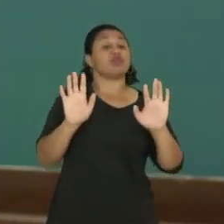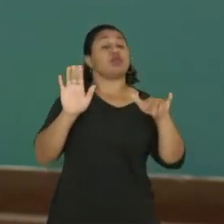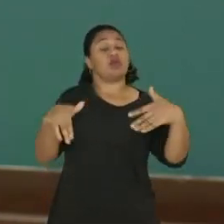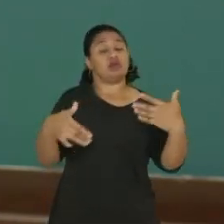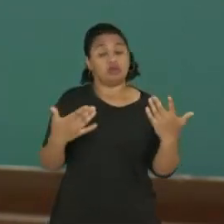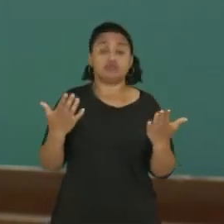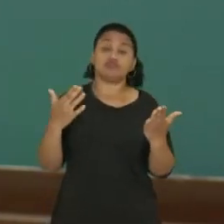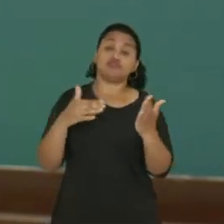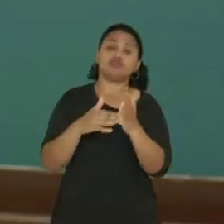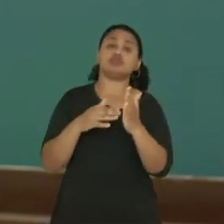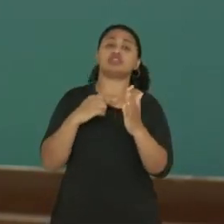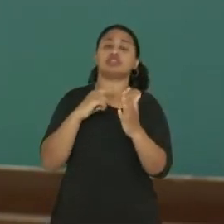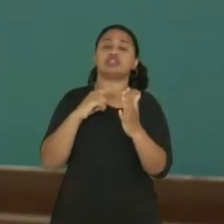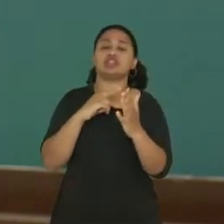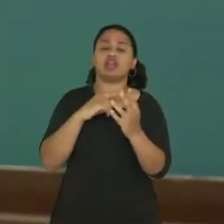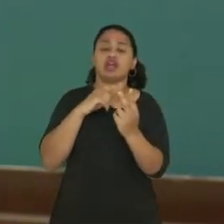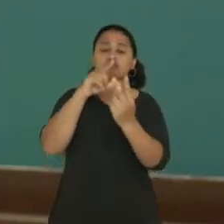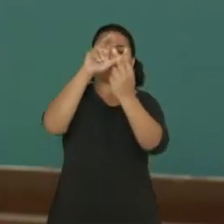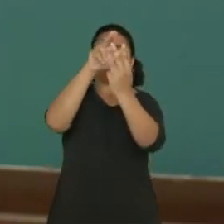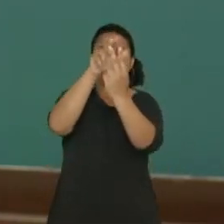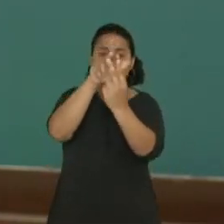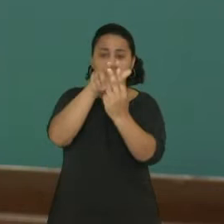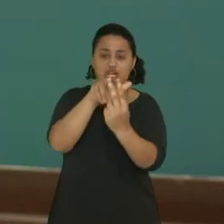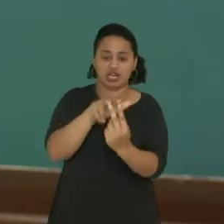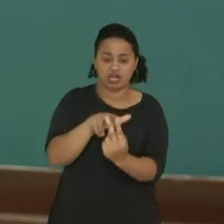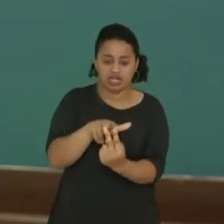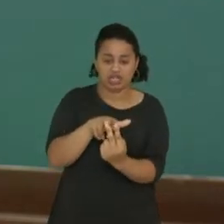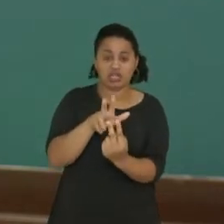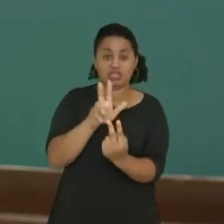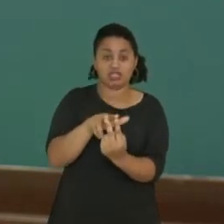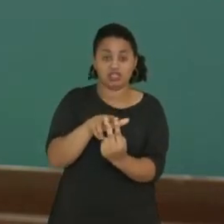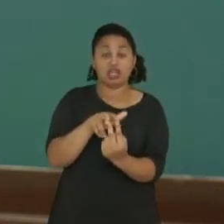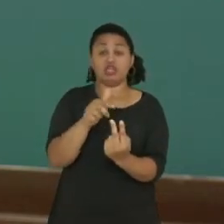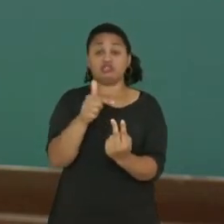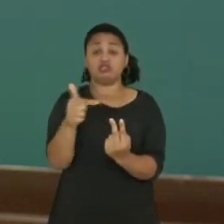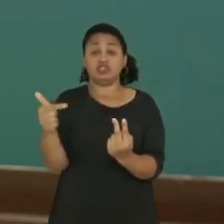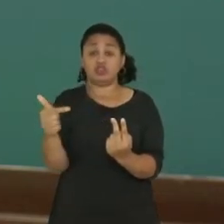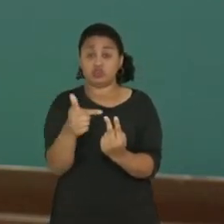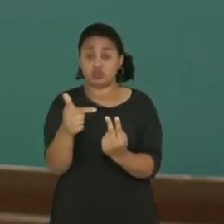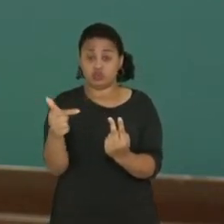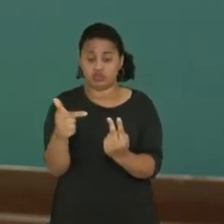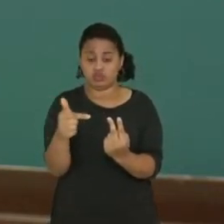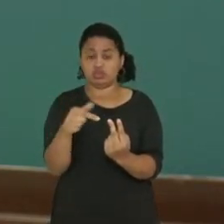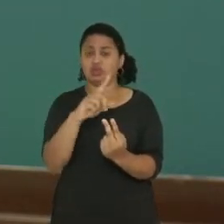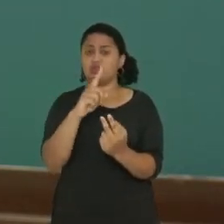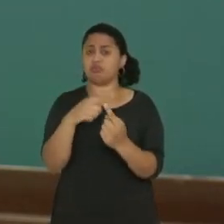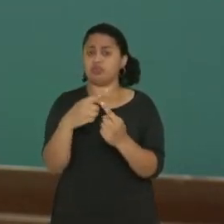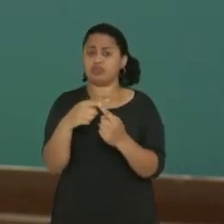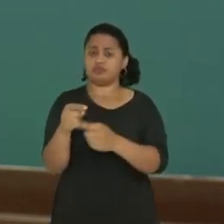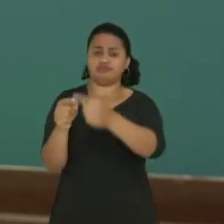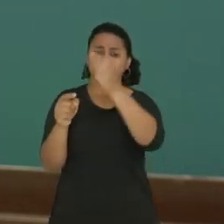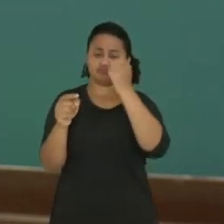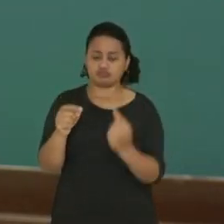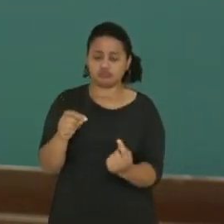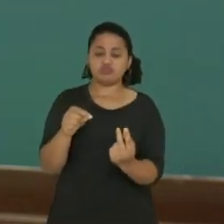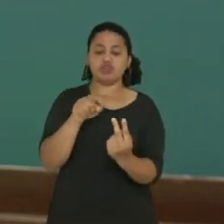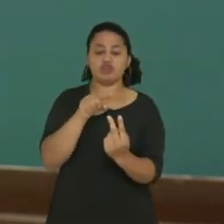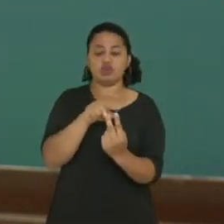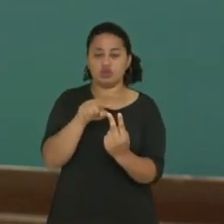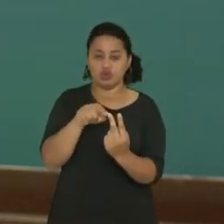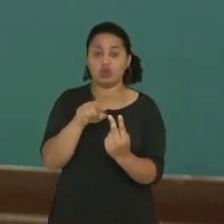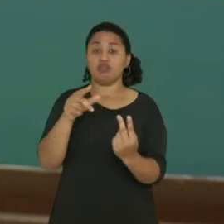Até o conjunto 22. Porque o conjunto 23 é o que